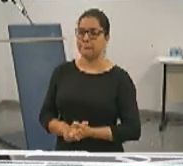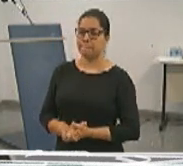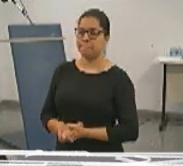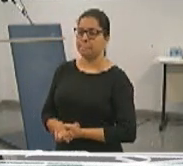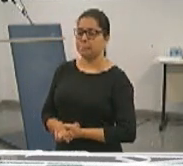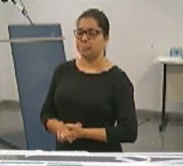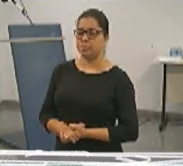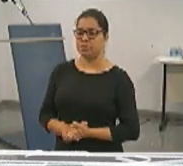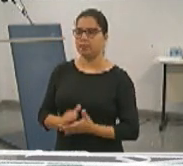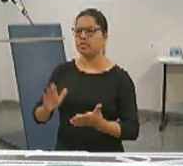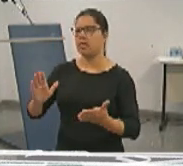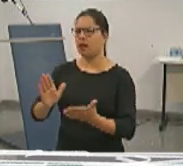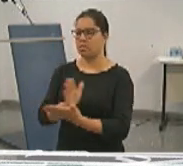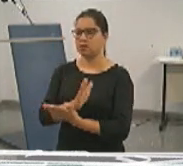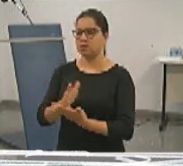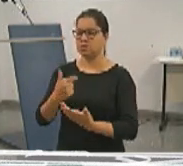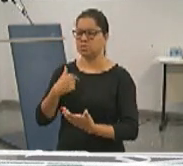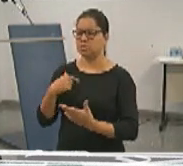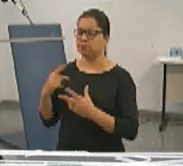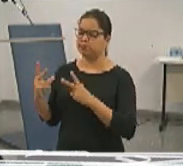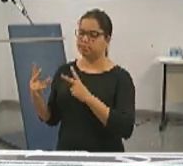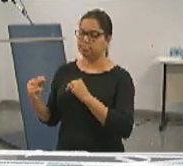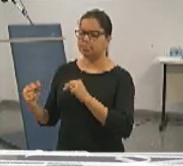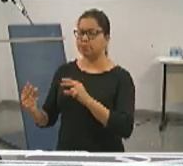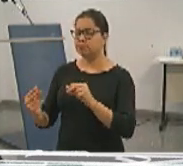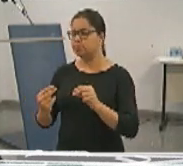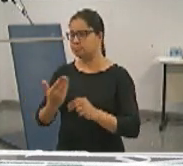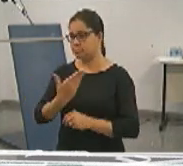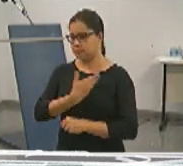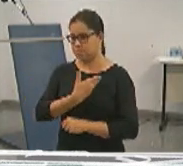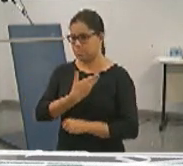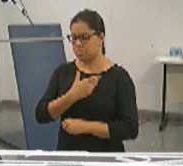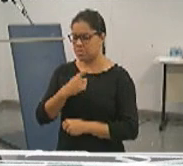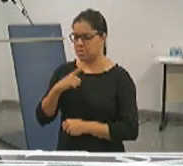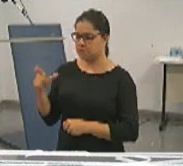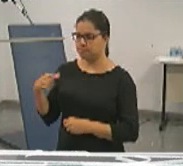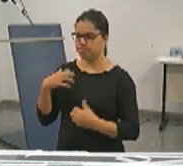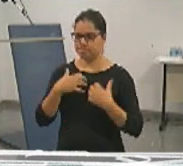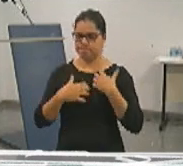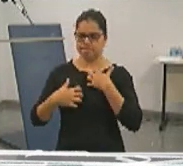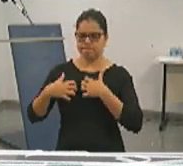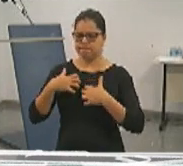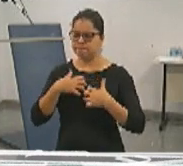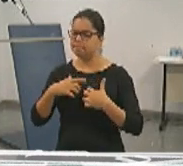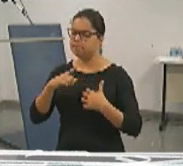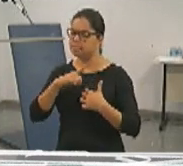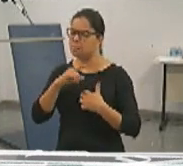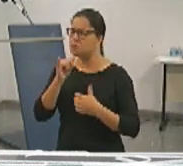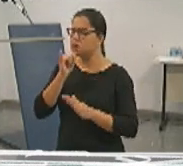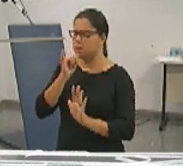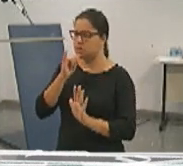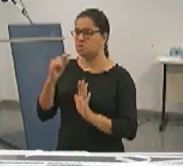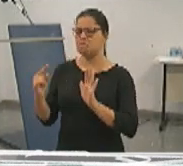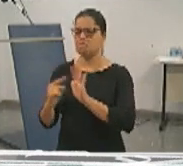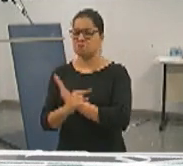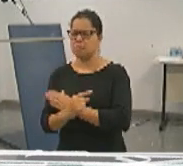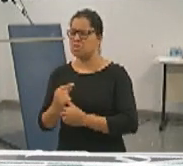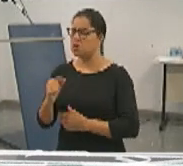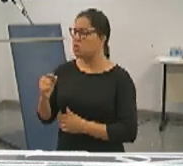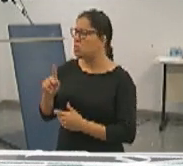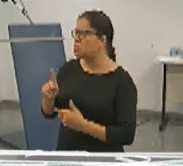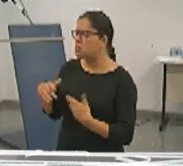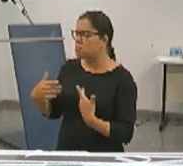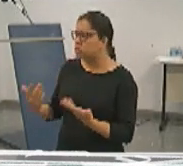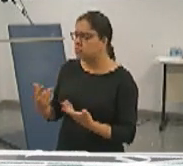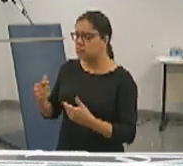De vez em quando eu converso com alguns colegas, né, e eles trazem algumas inquietações, né, como, por exemplo, professor, eu estou com minha